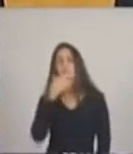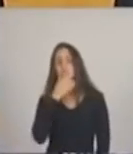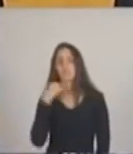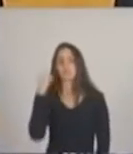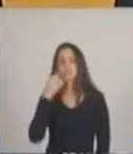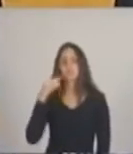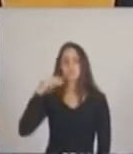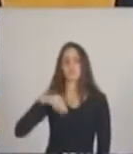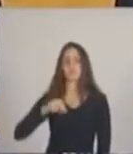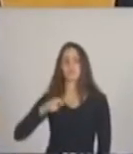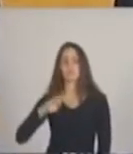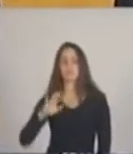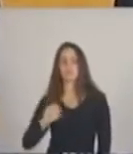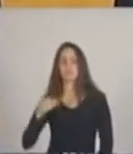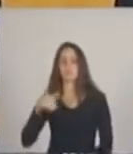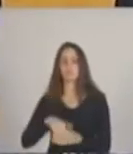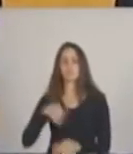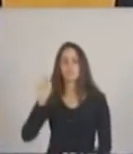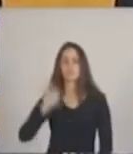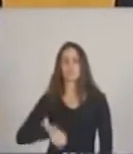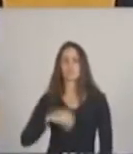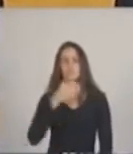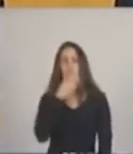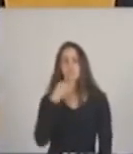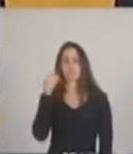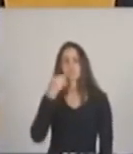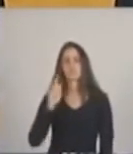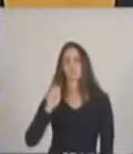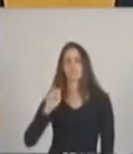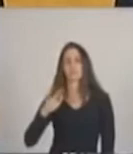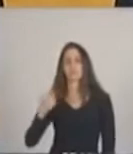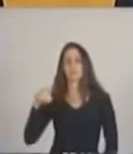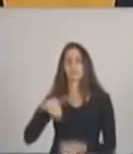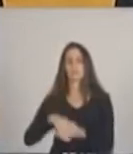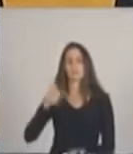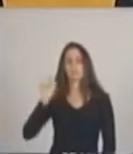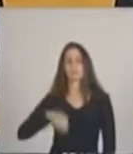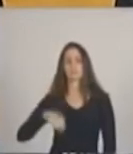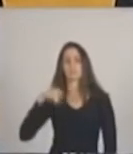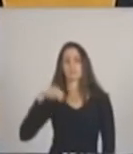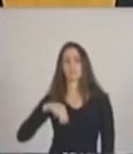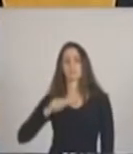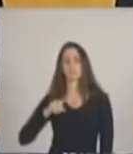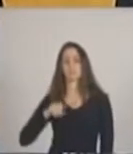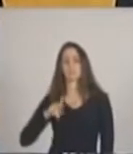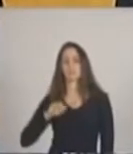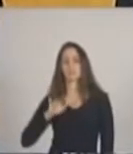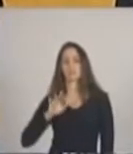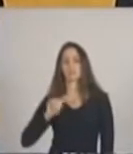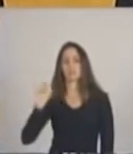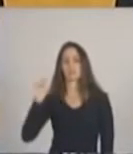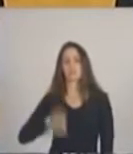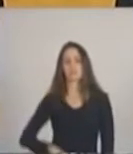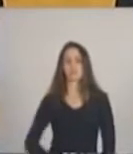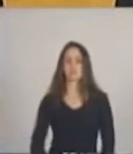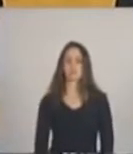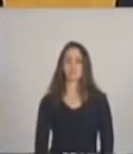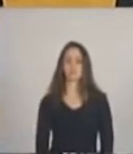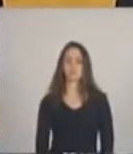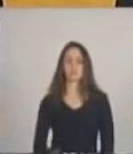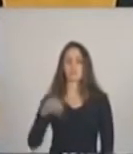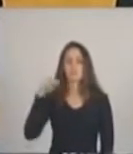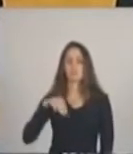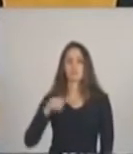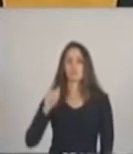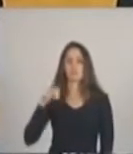Mar Garcia. Vota sim, presidente. Vota sim, deputado Madureira. Sim. Sim, deputado Mansur.